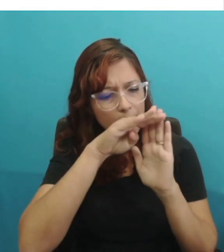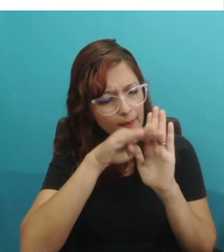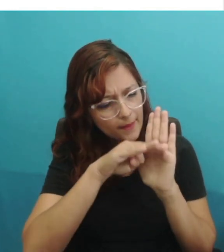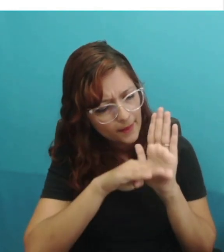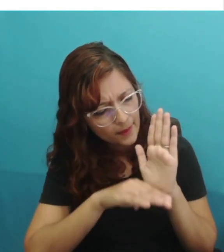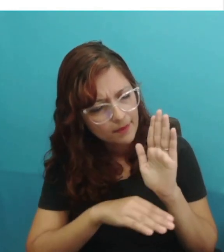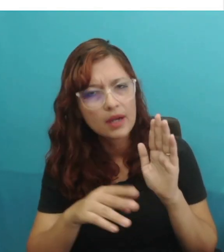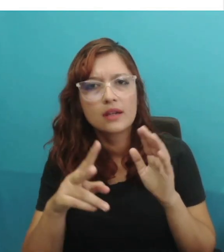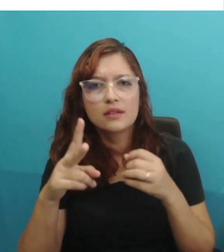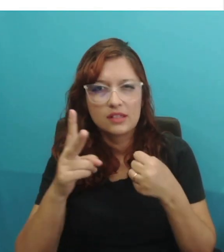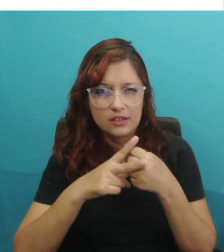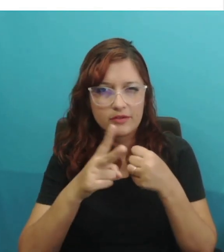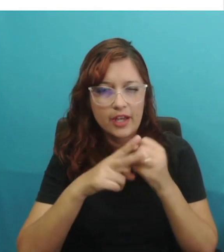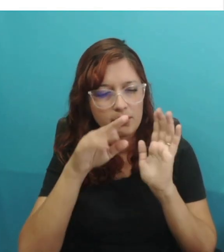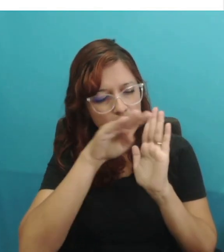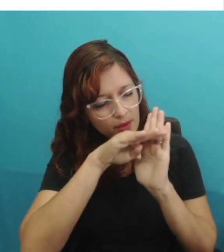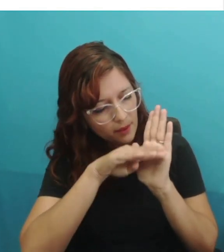Então,